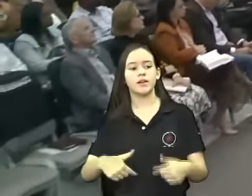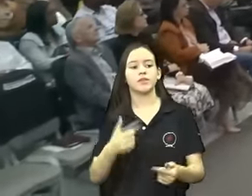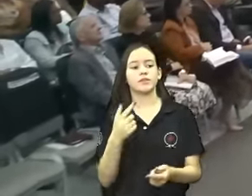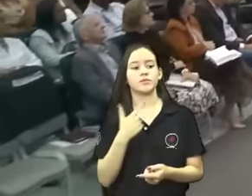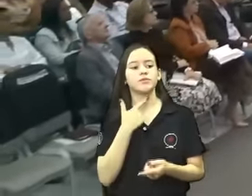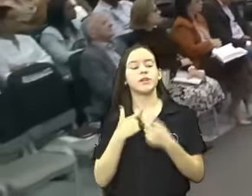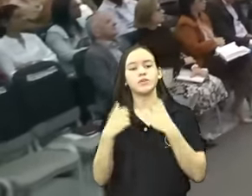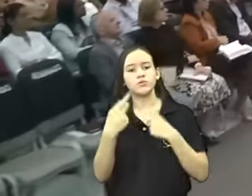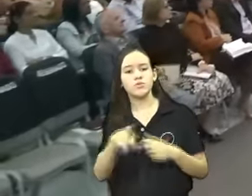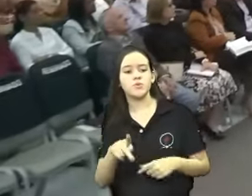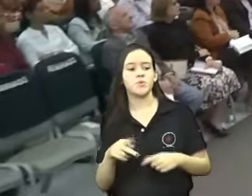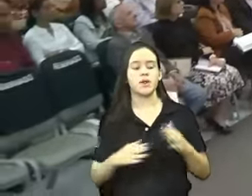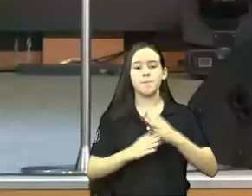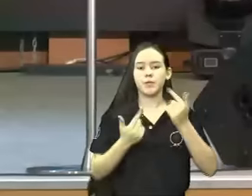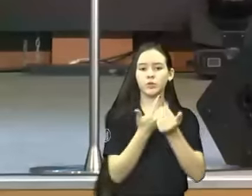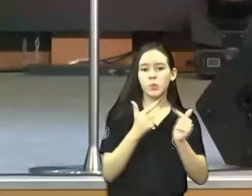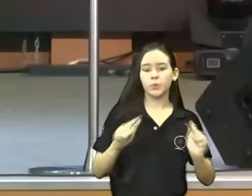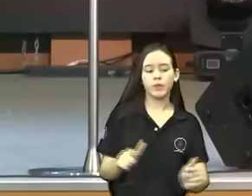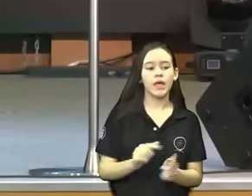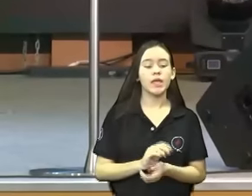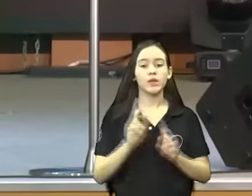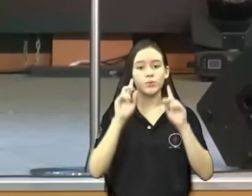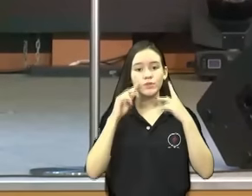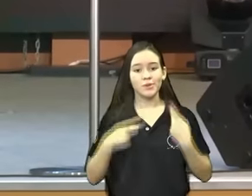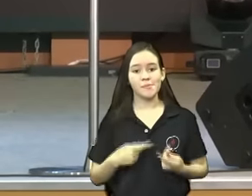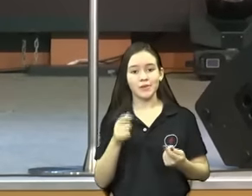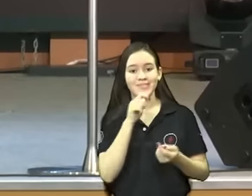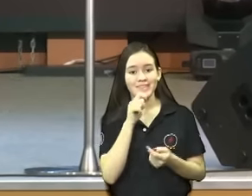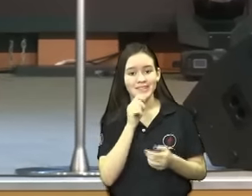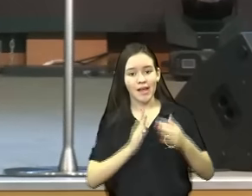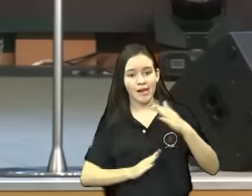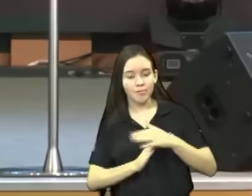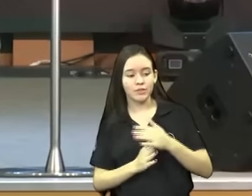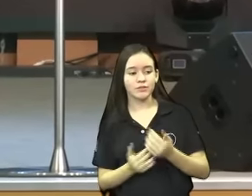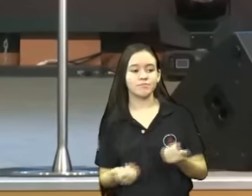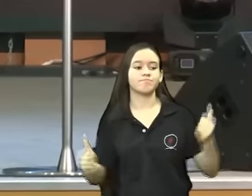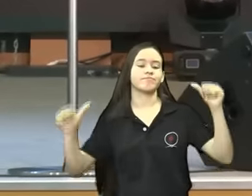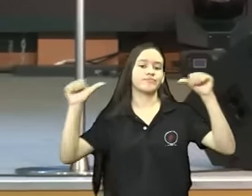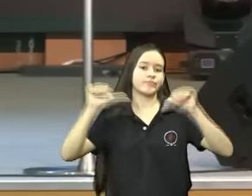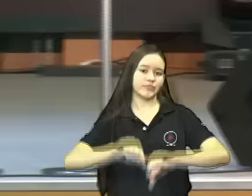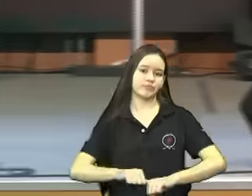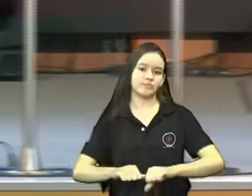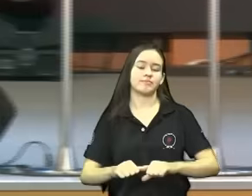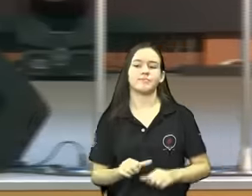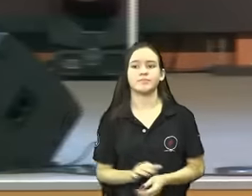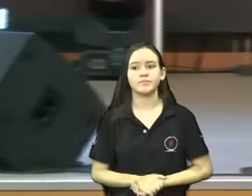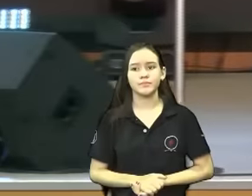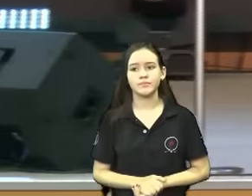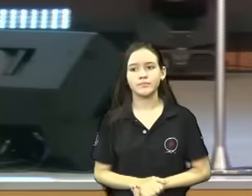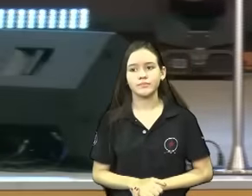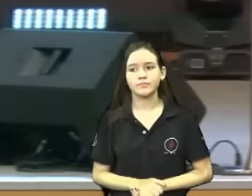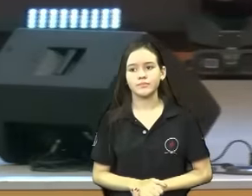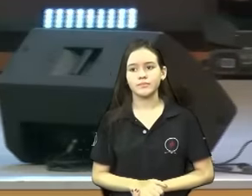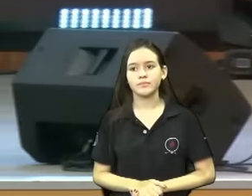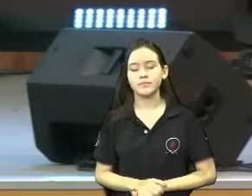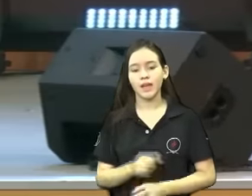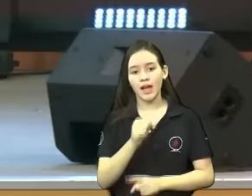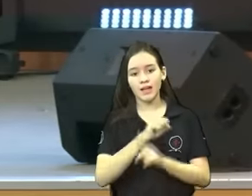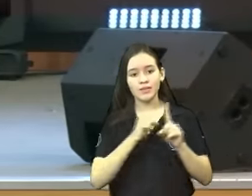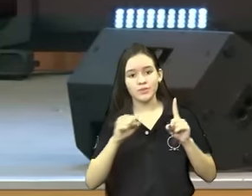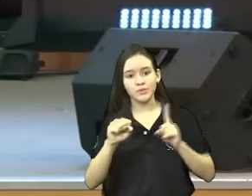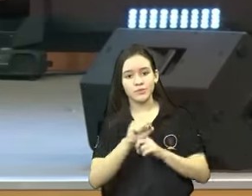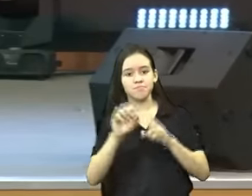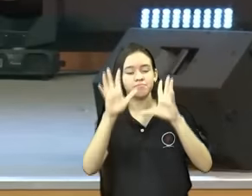limite para nada e o ser humano sem limite ele vai para-lama e a sociedade